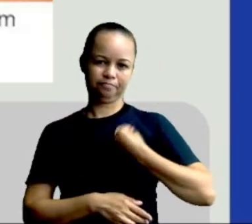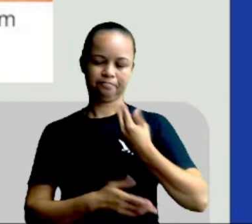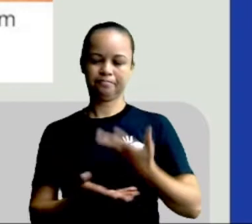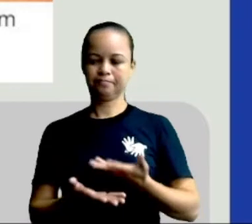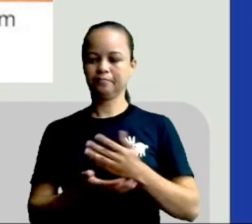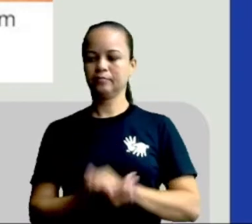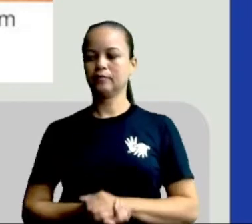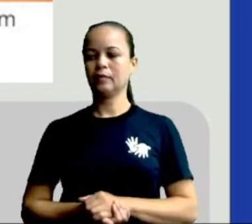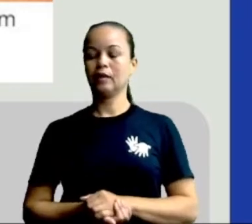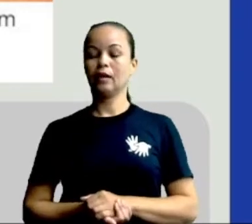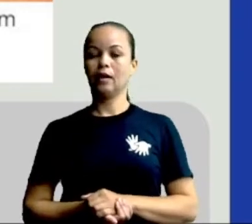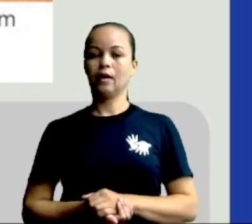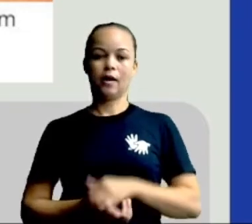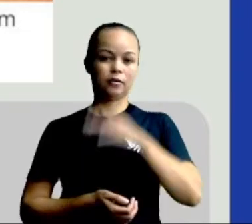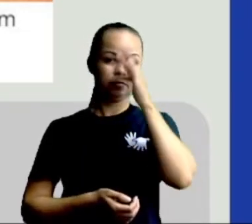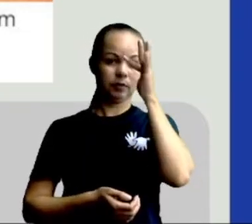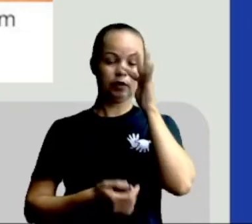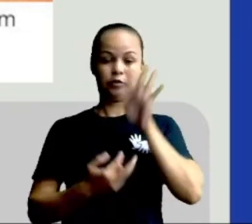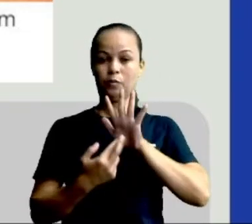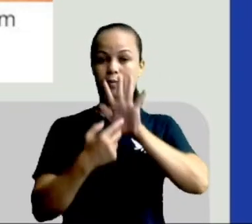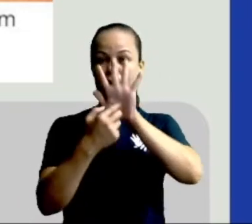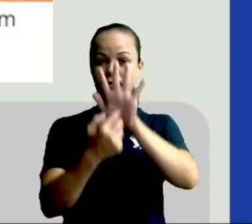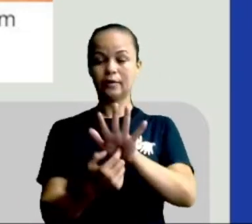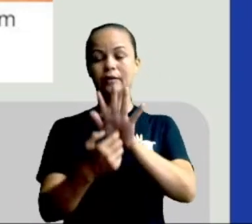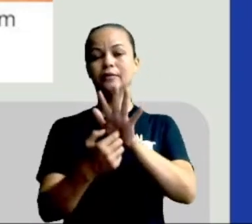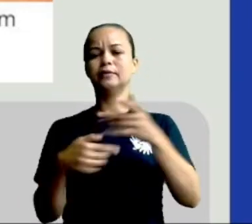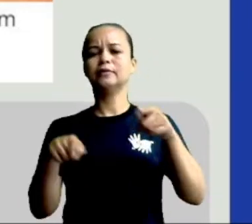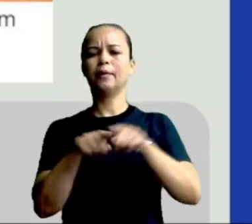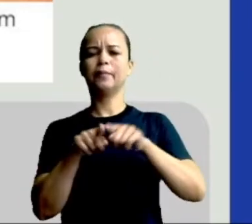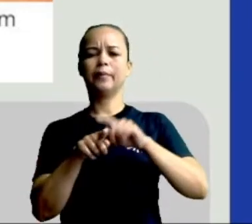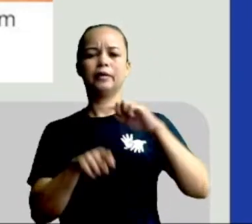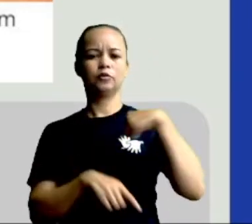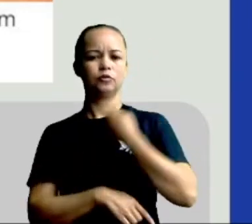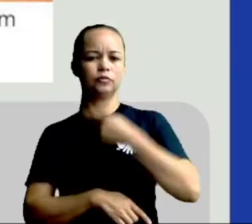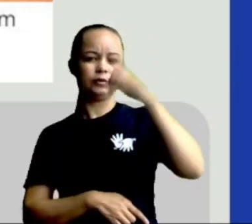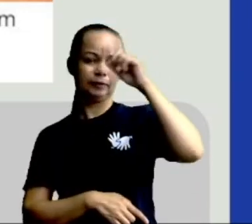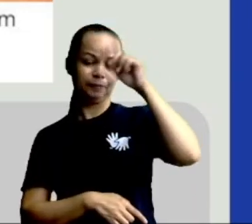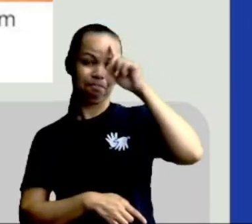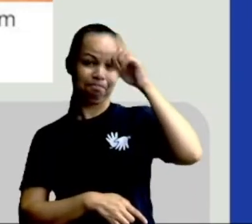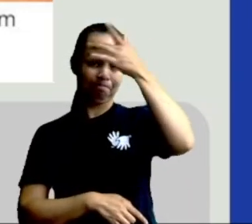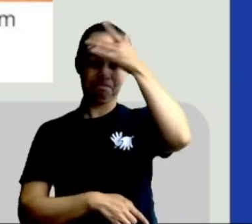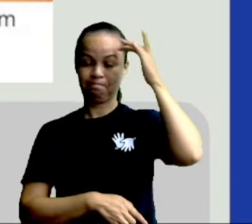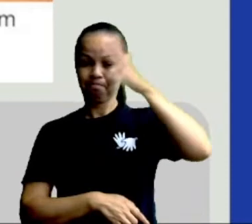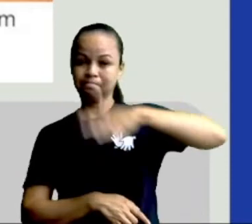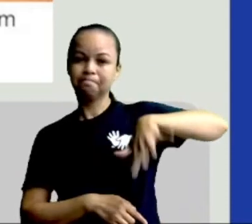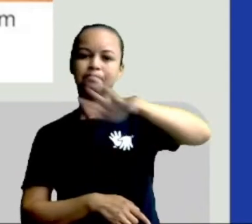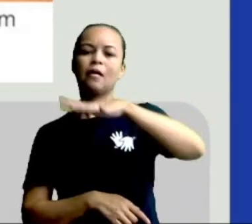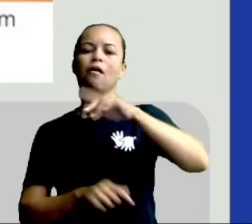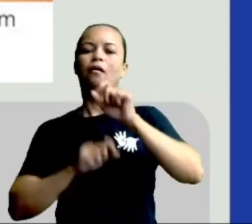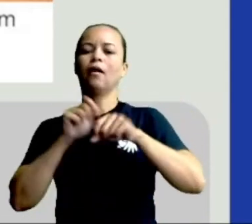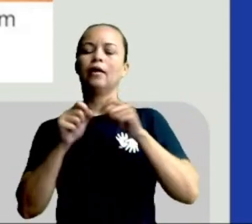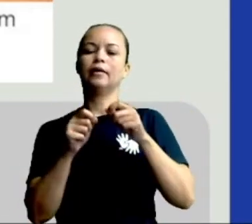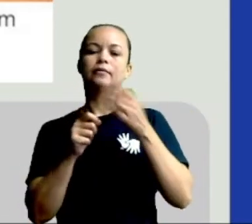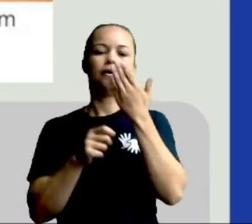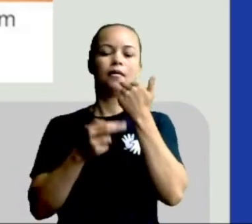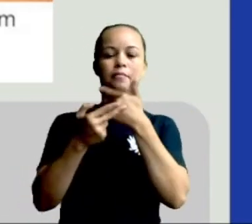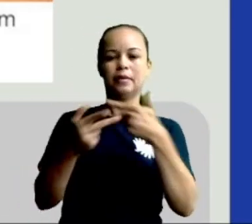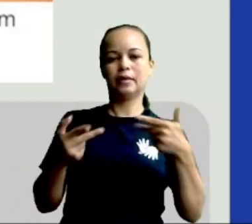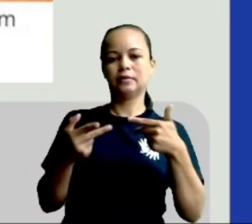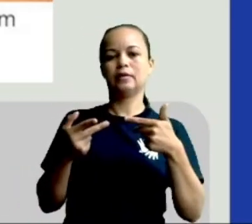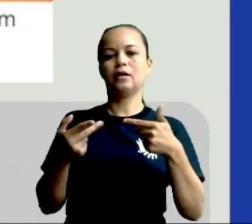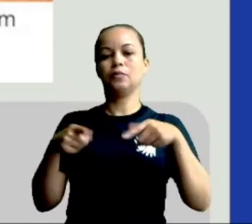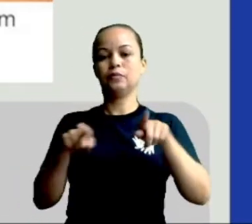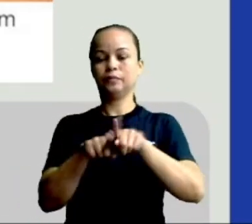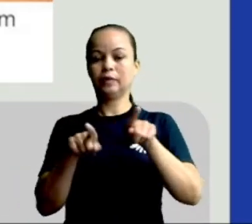As plantas estão presentes no dia a dia de todas as pessoas. Além da alimentação, elas são